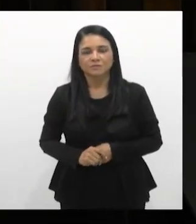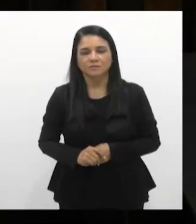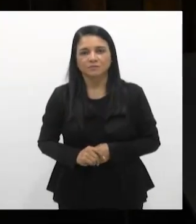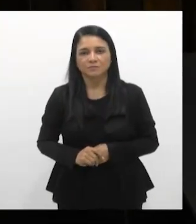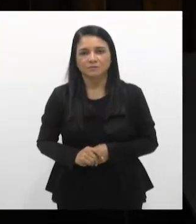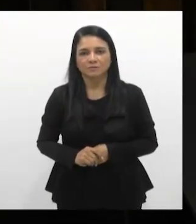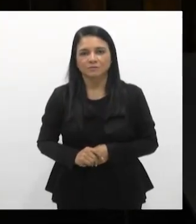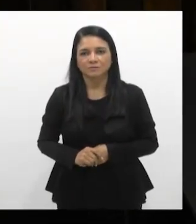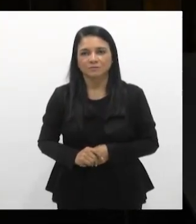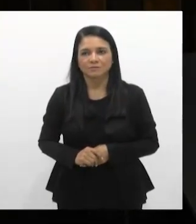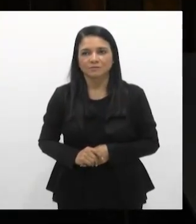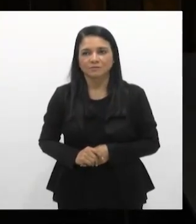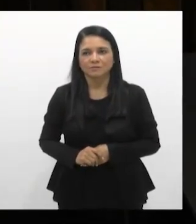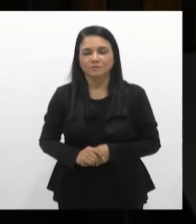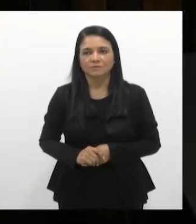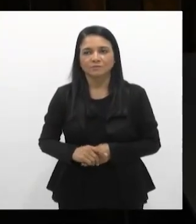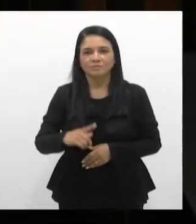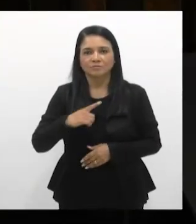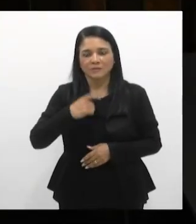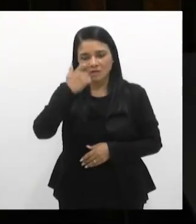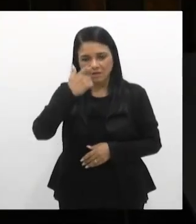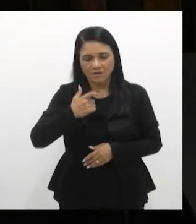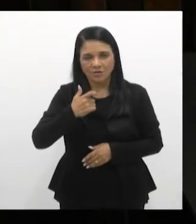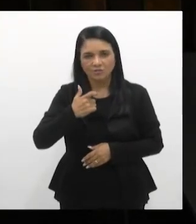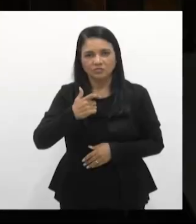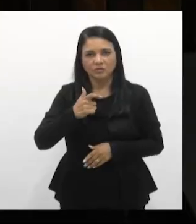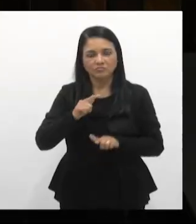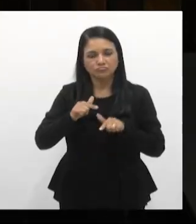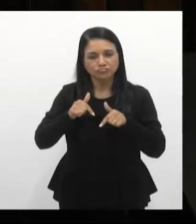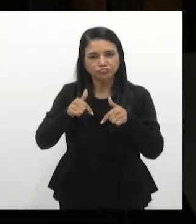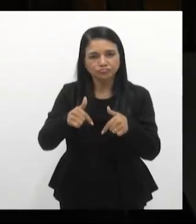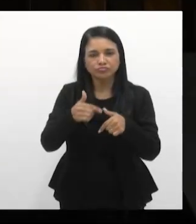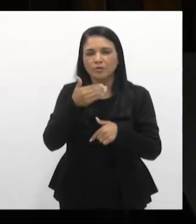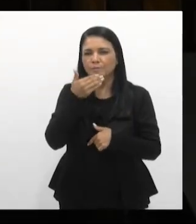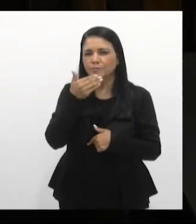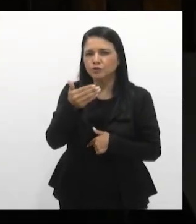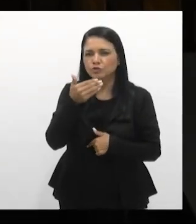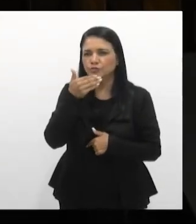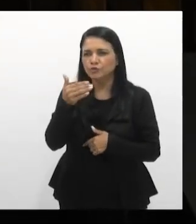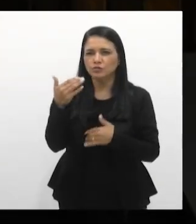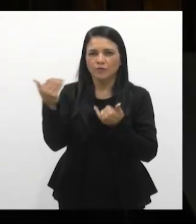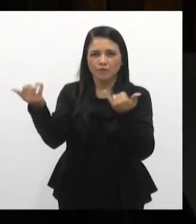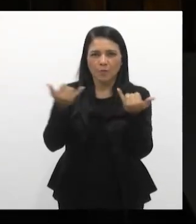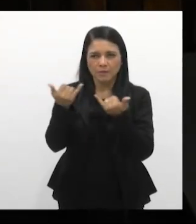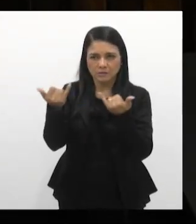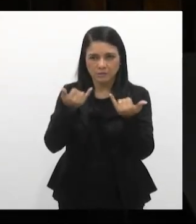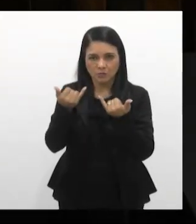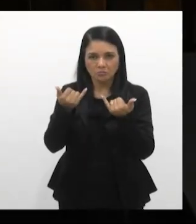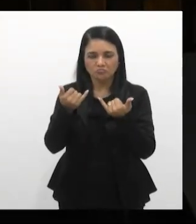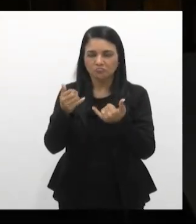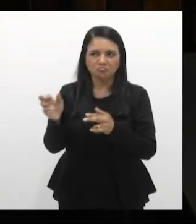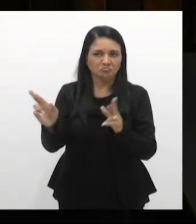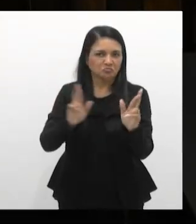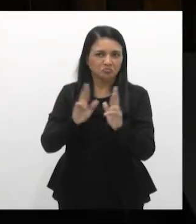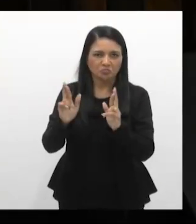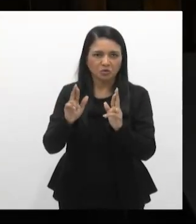E eu tenho feito diversos pedidos de informações, muitos deles não respondidos,